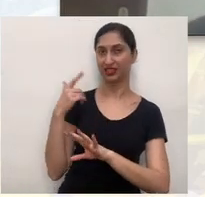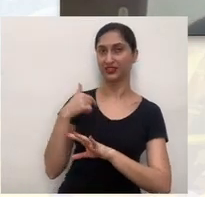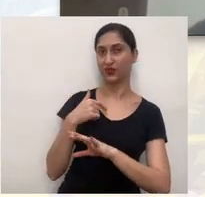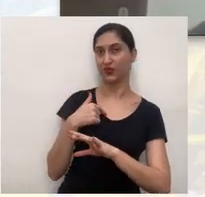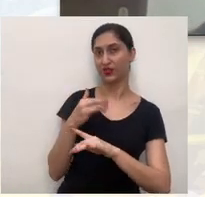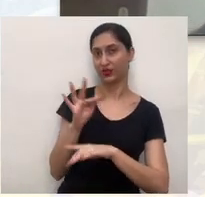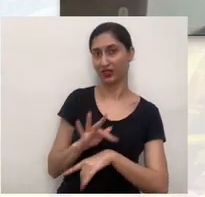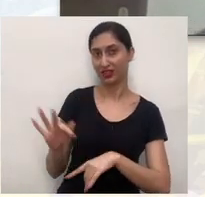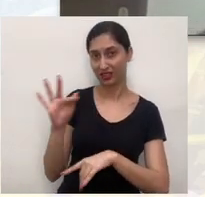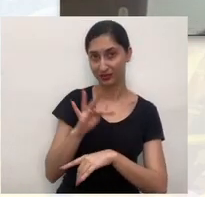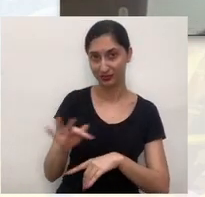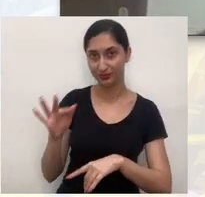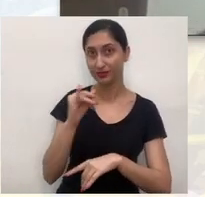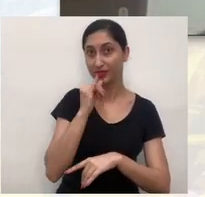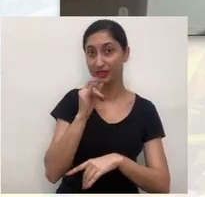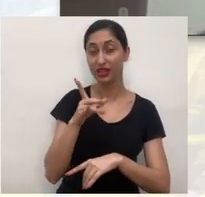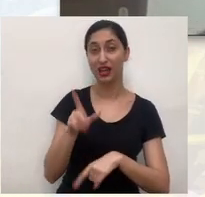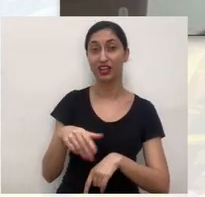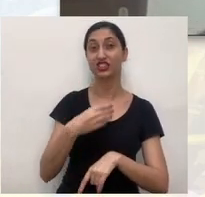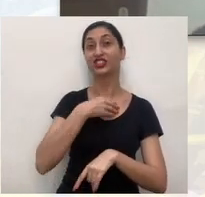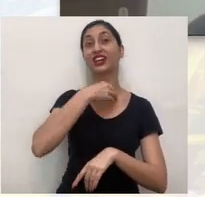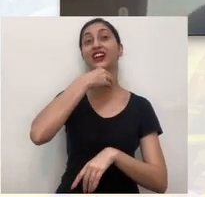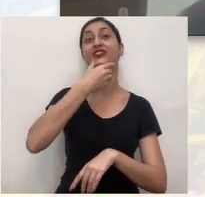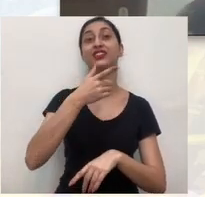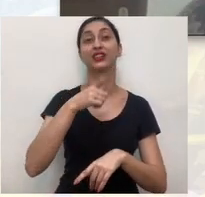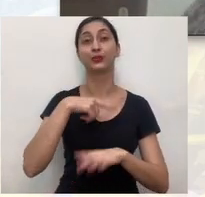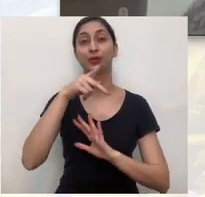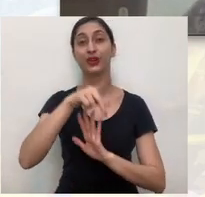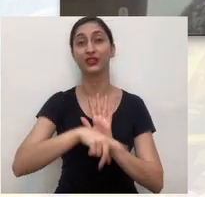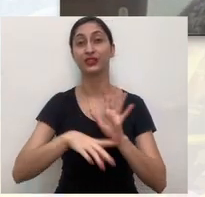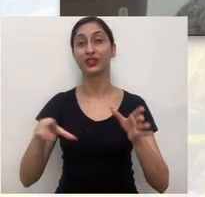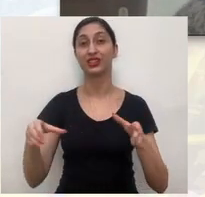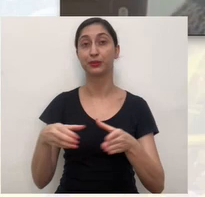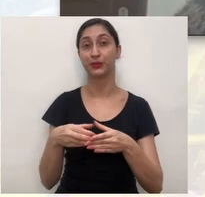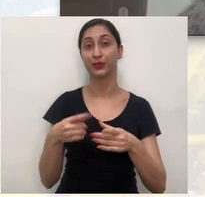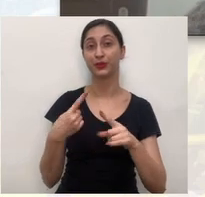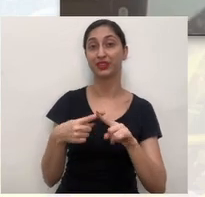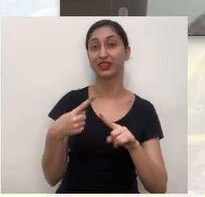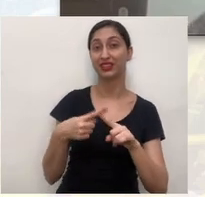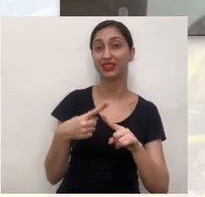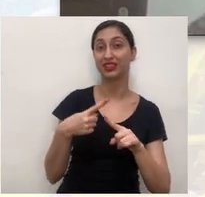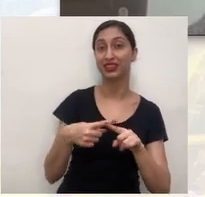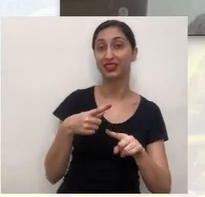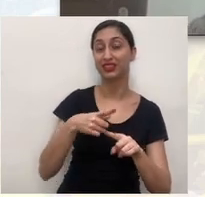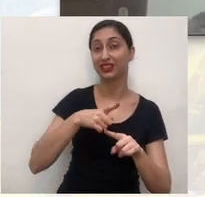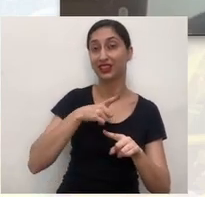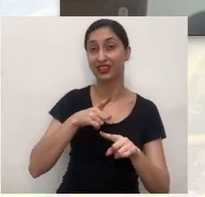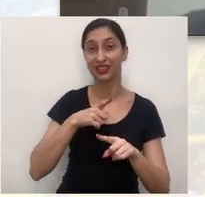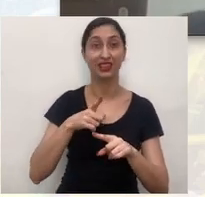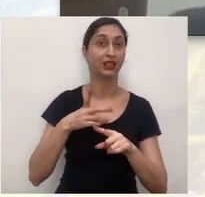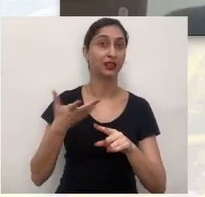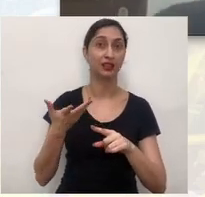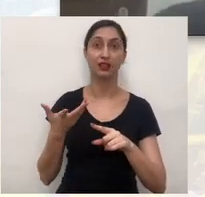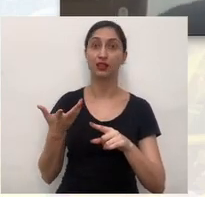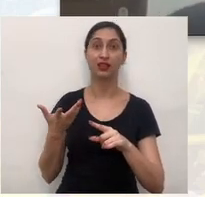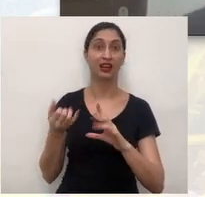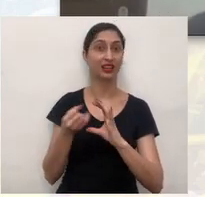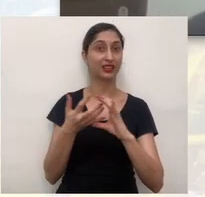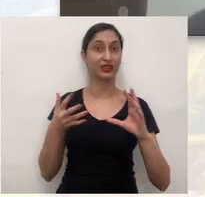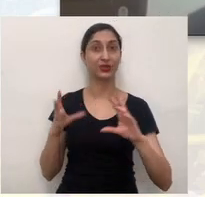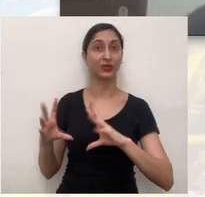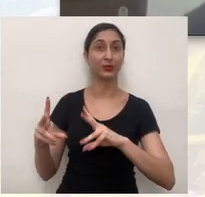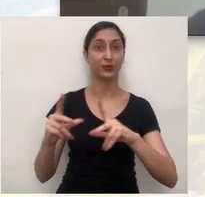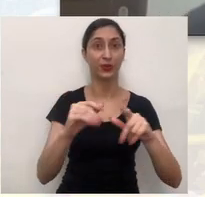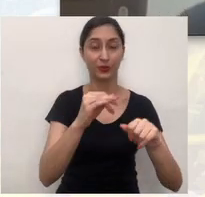a girafa é um projeto de equipe, né? Porque tem dedo de todo mundo ali, né? Alguém, vamos botar um